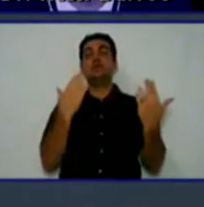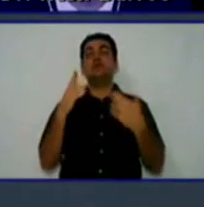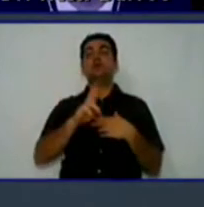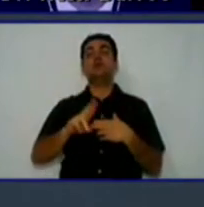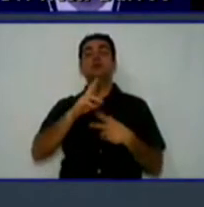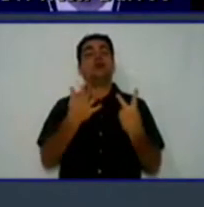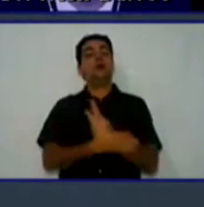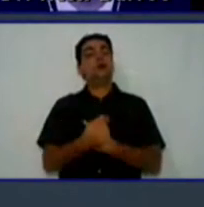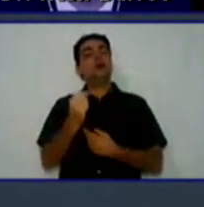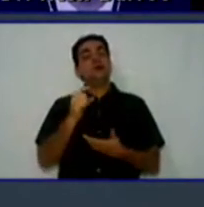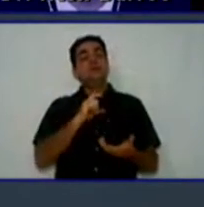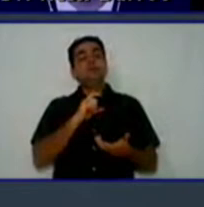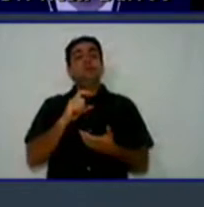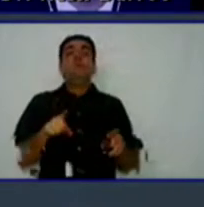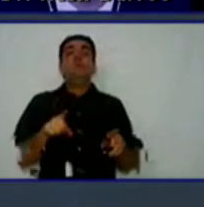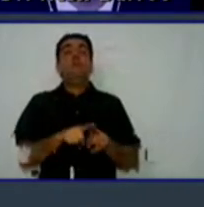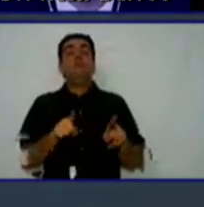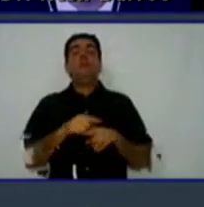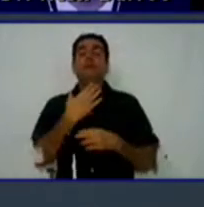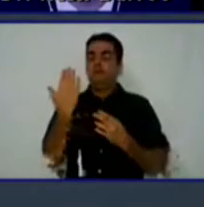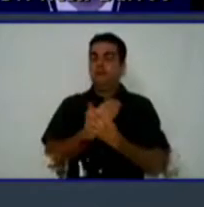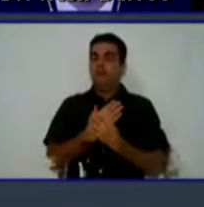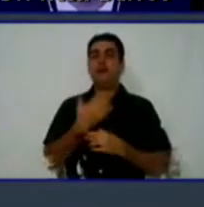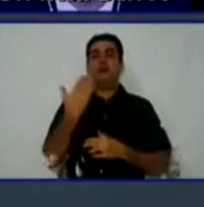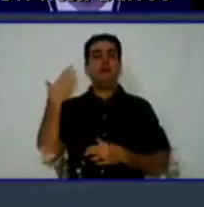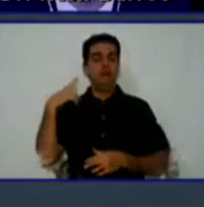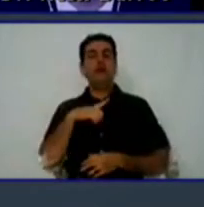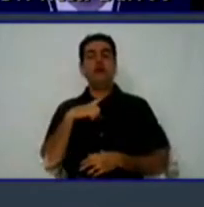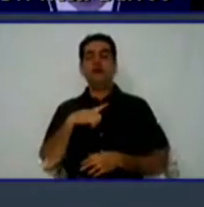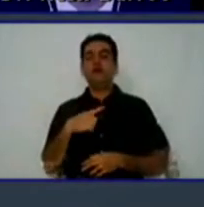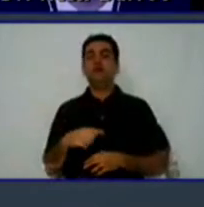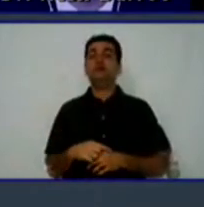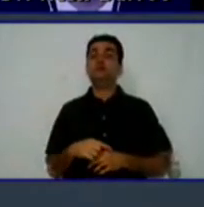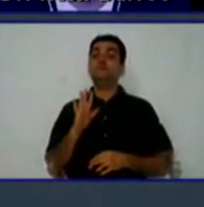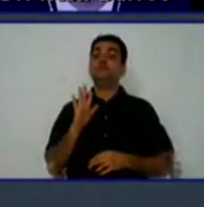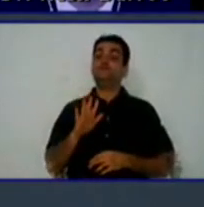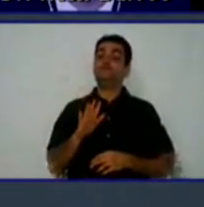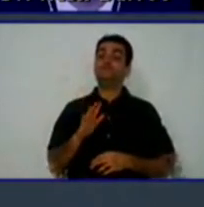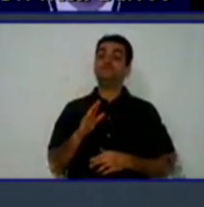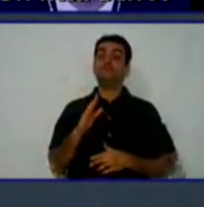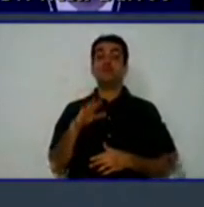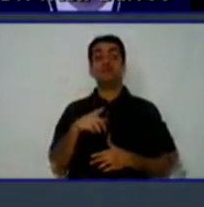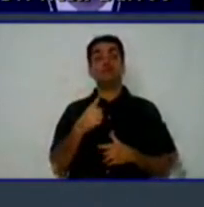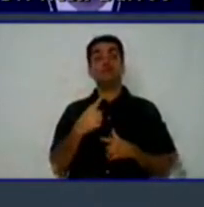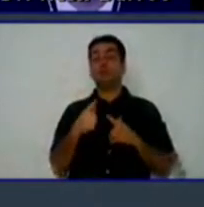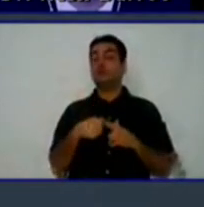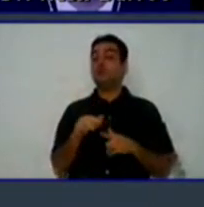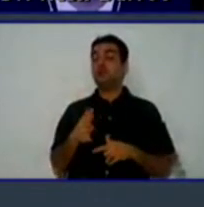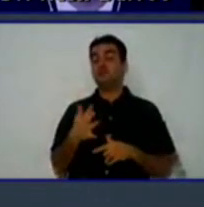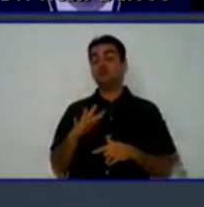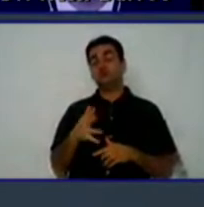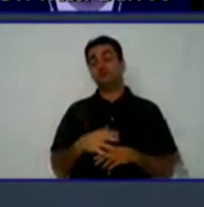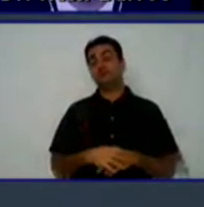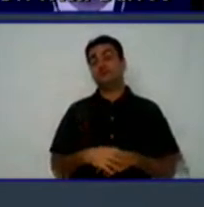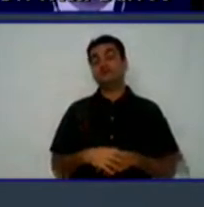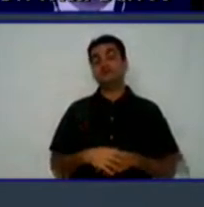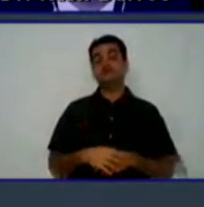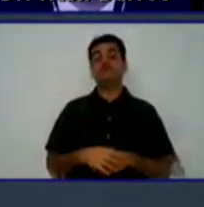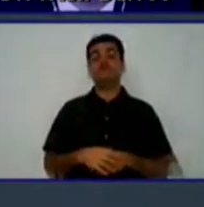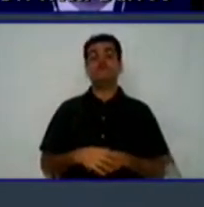desses recursos, precedentes e irregularidade sanada apenas parcialmente. A moda de